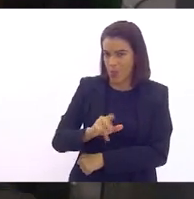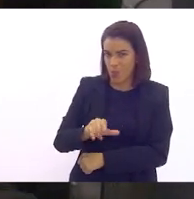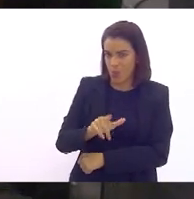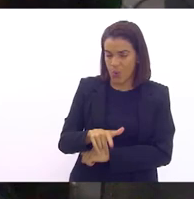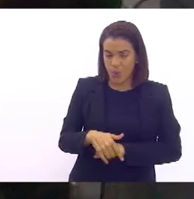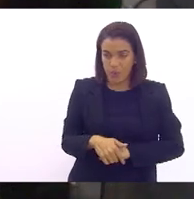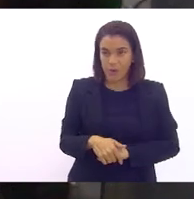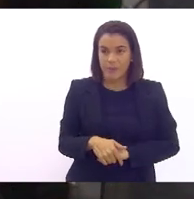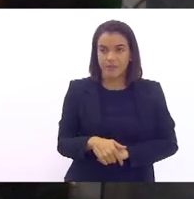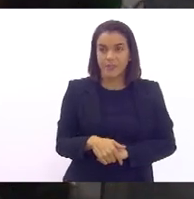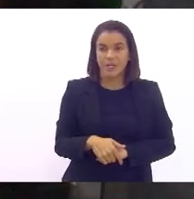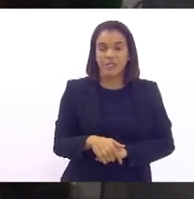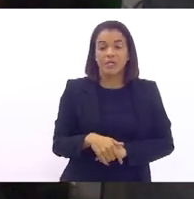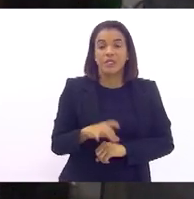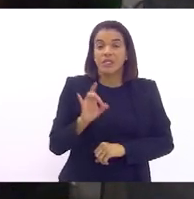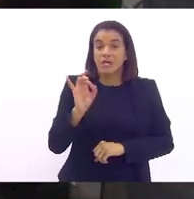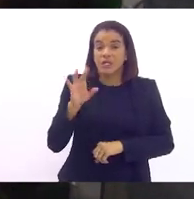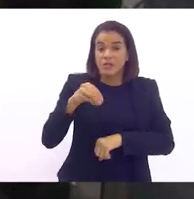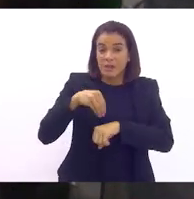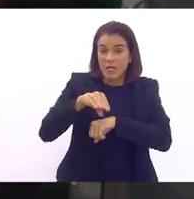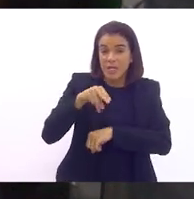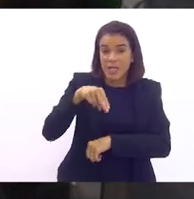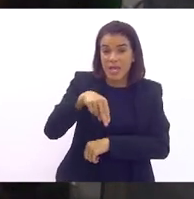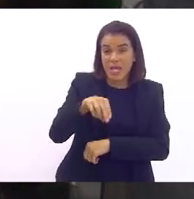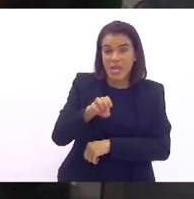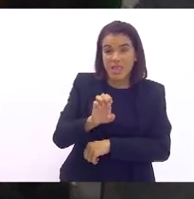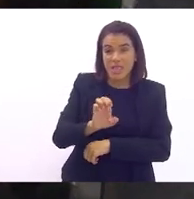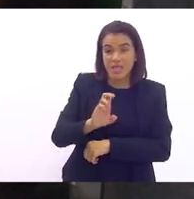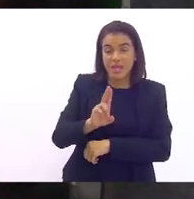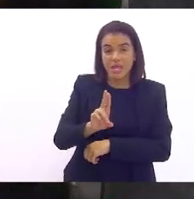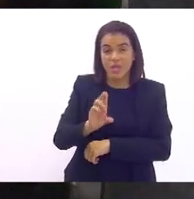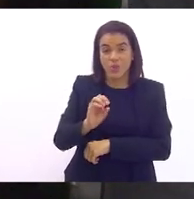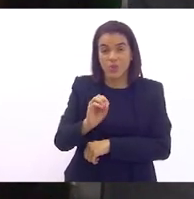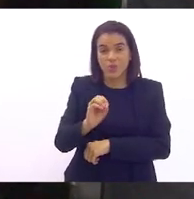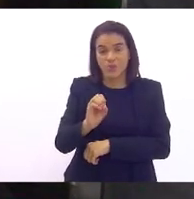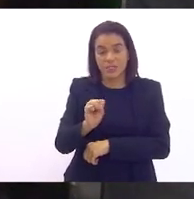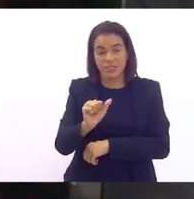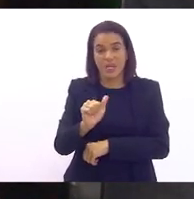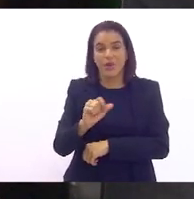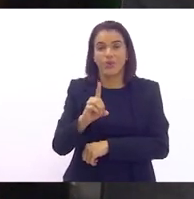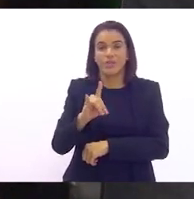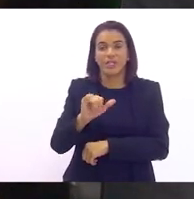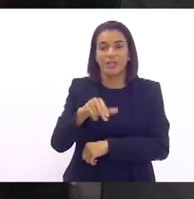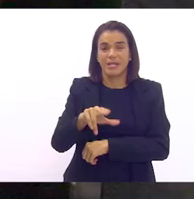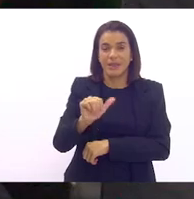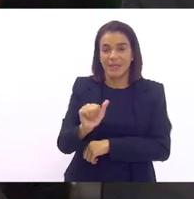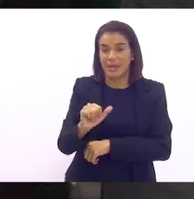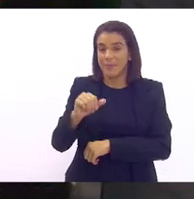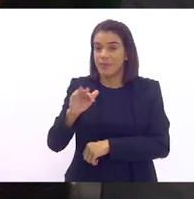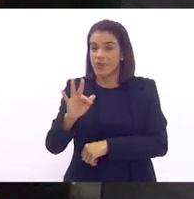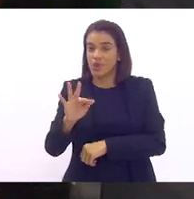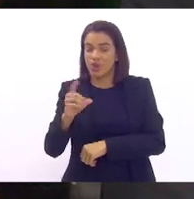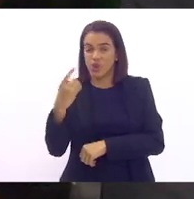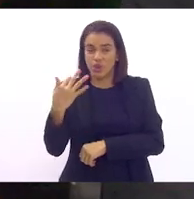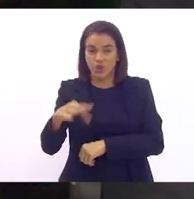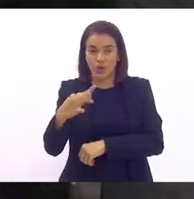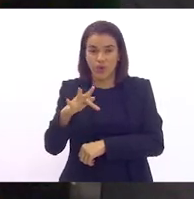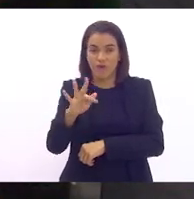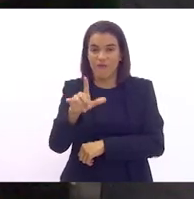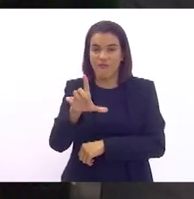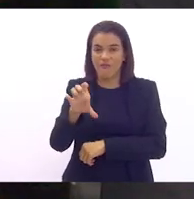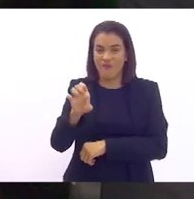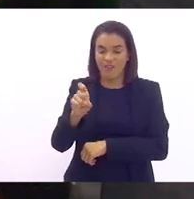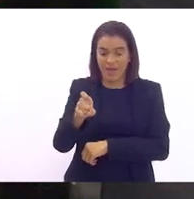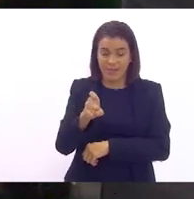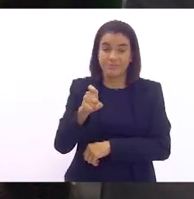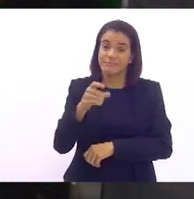Eh só para lembrar neus aldin e Dorflex são feitos com matérias primas que nós produzimos em Xerém ali em Xerém né